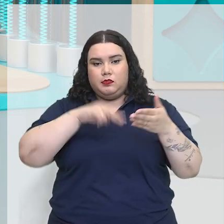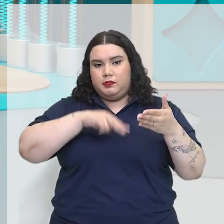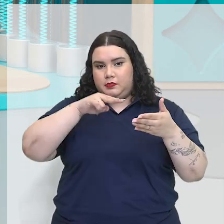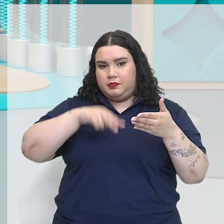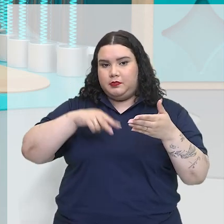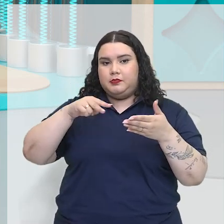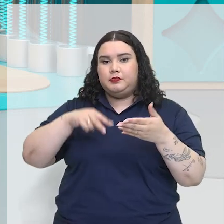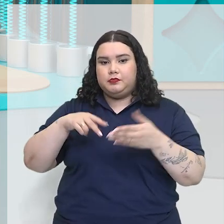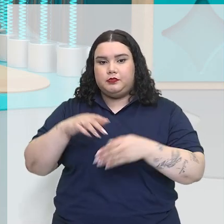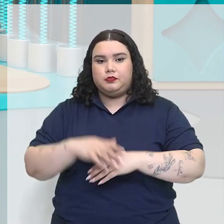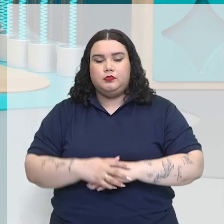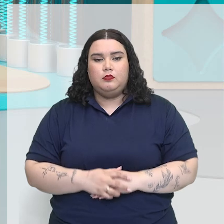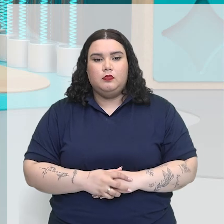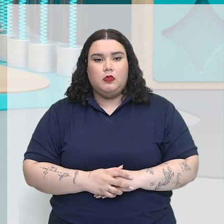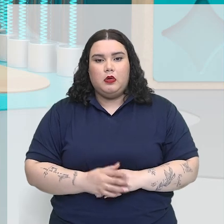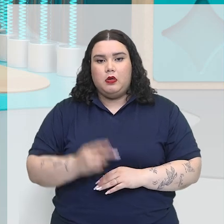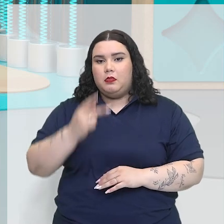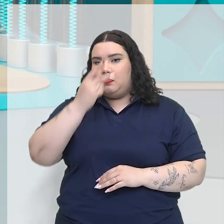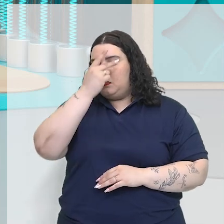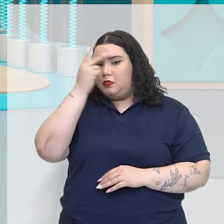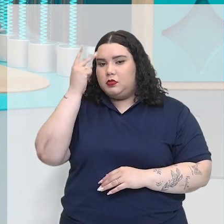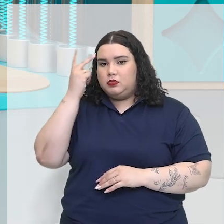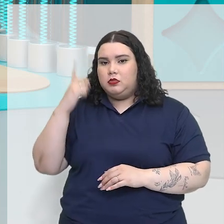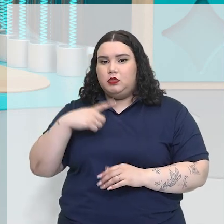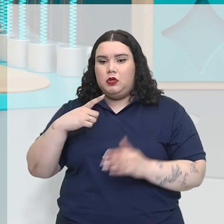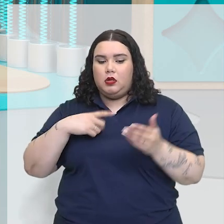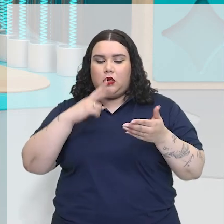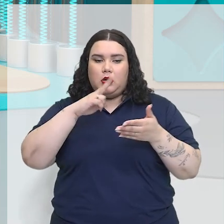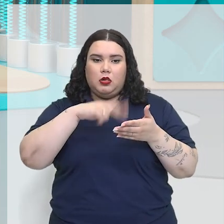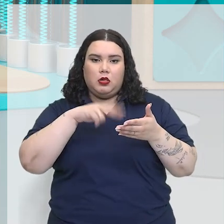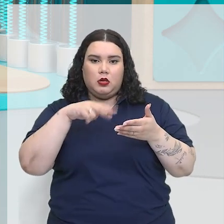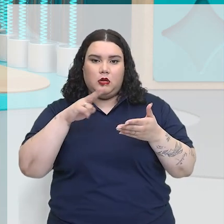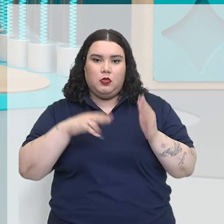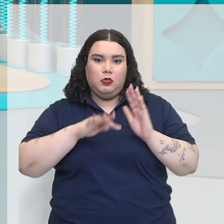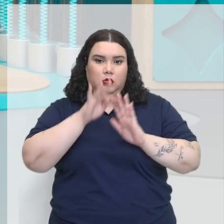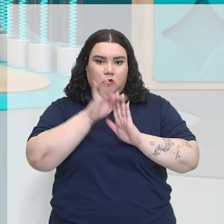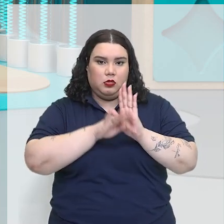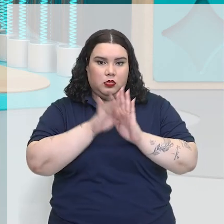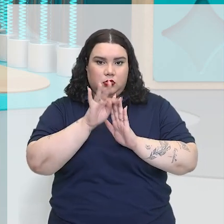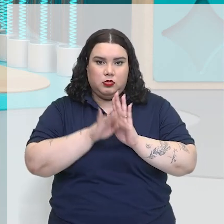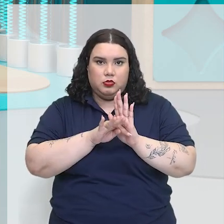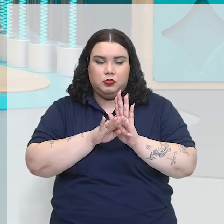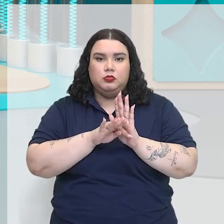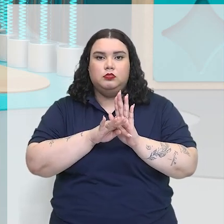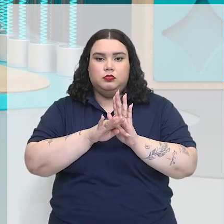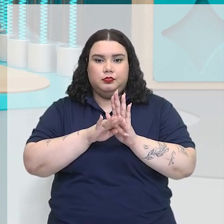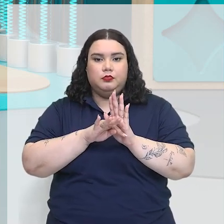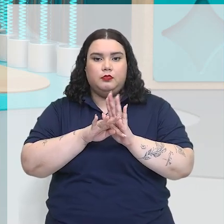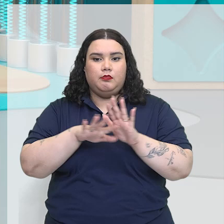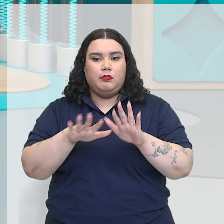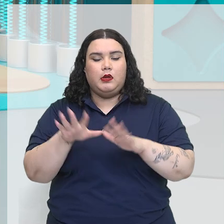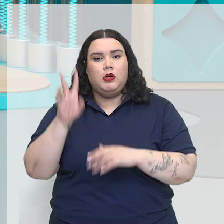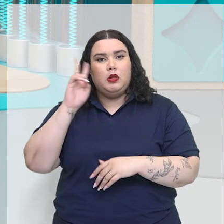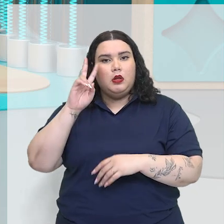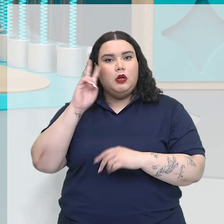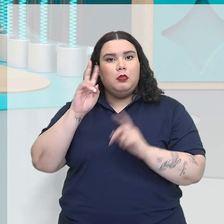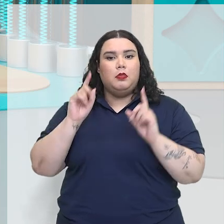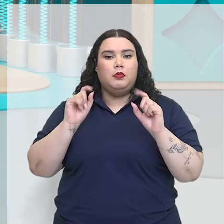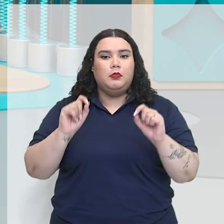leitor. Então, a pessoa tem um contato com esse texto, né? Claro, lembrando sempre